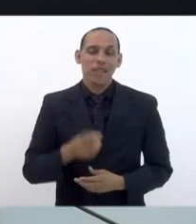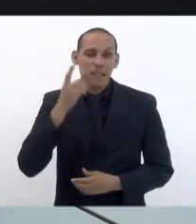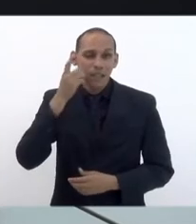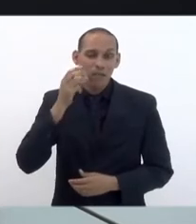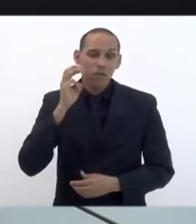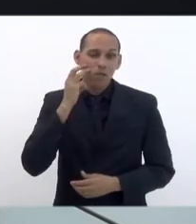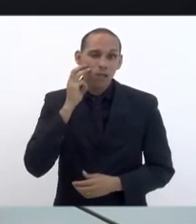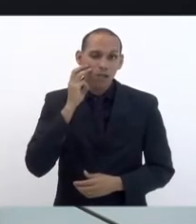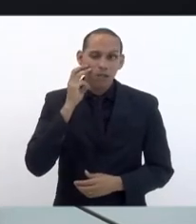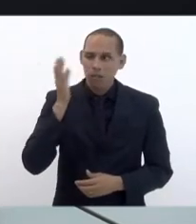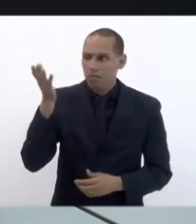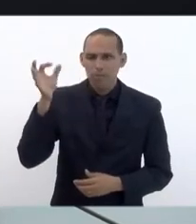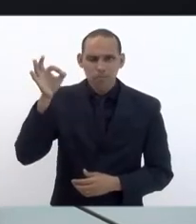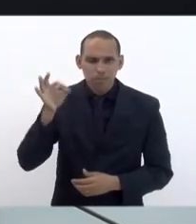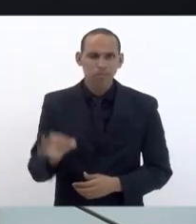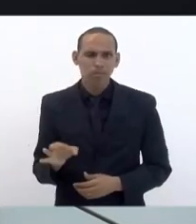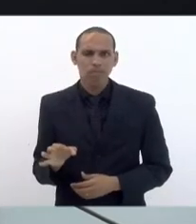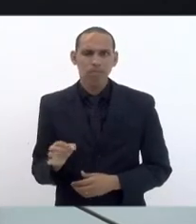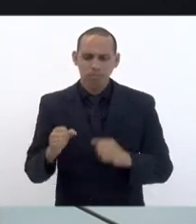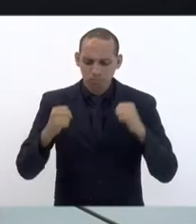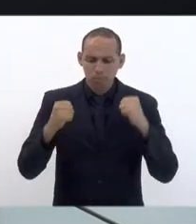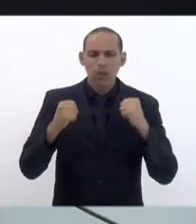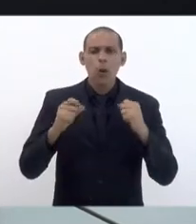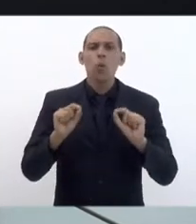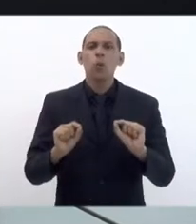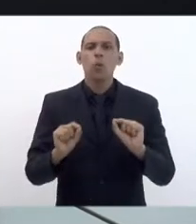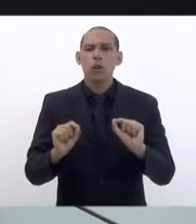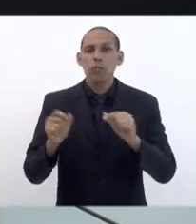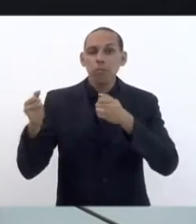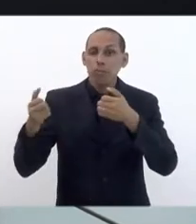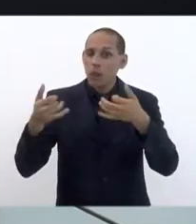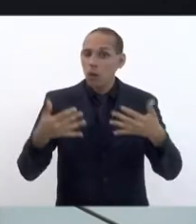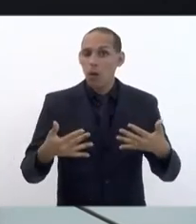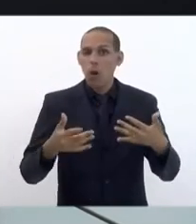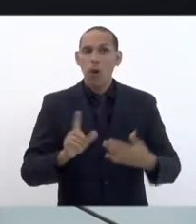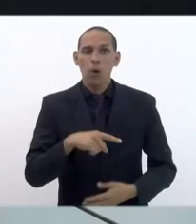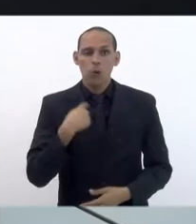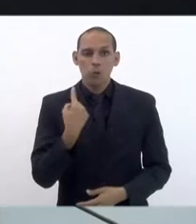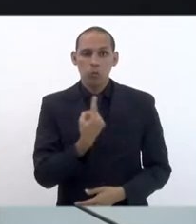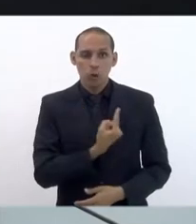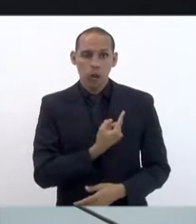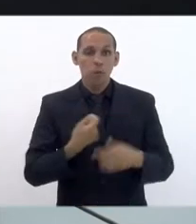Valdec foi enfático em dizer que a gente tem que,